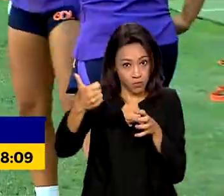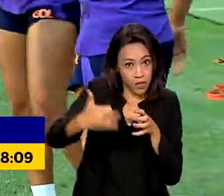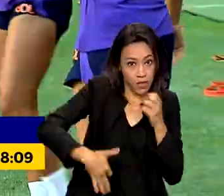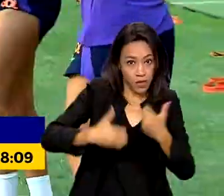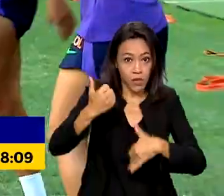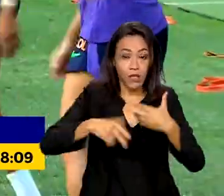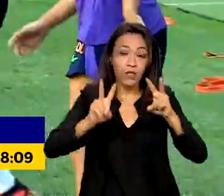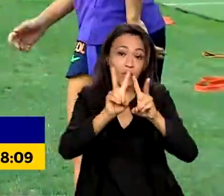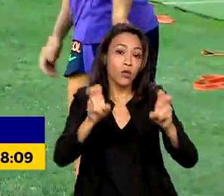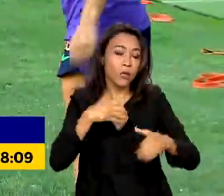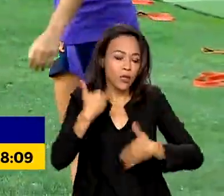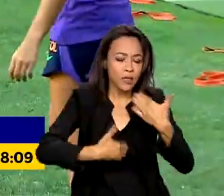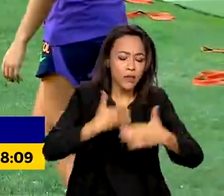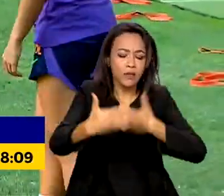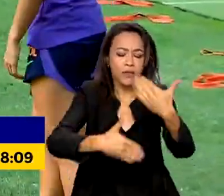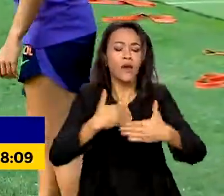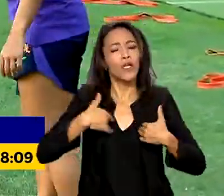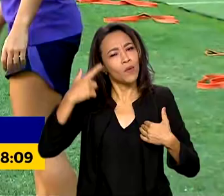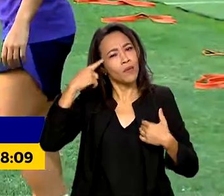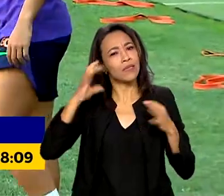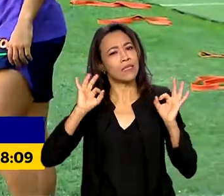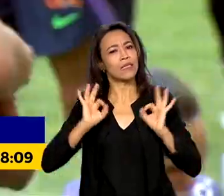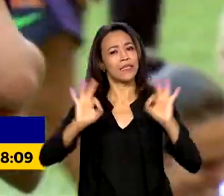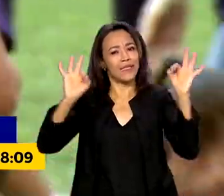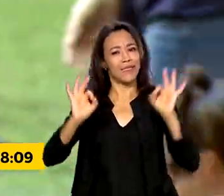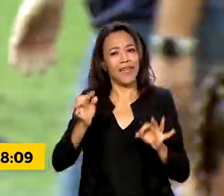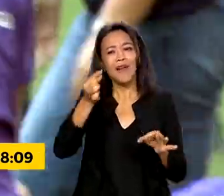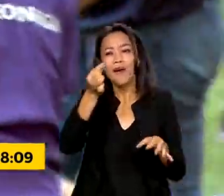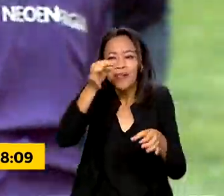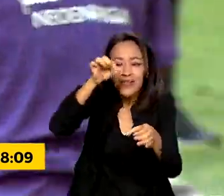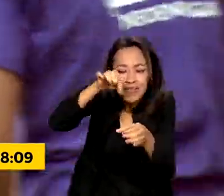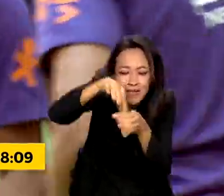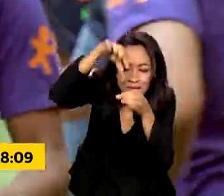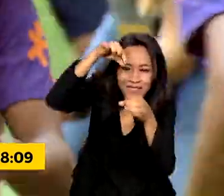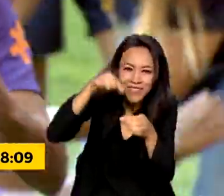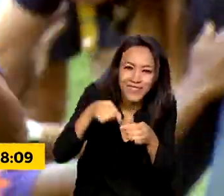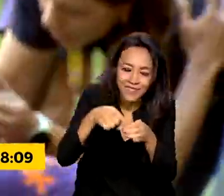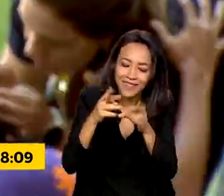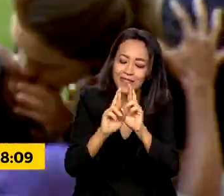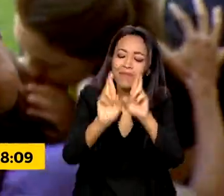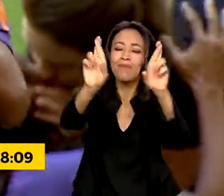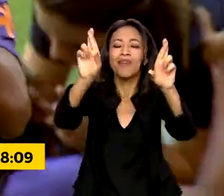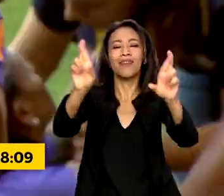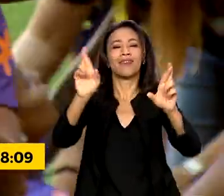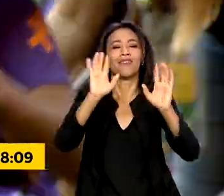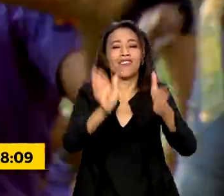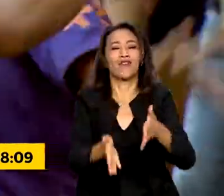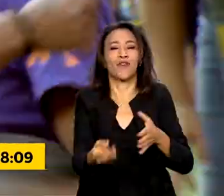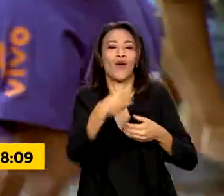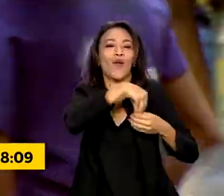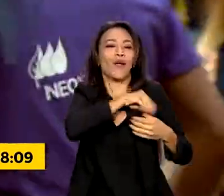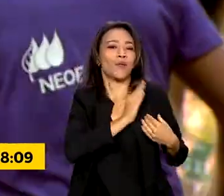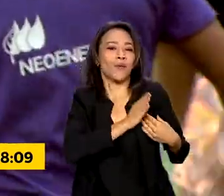desenvolvimento e eu tenho certeza que hoje essa sementinha de esperança foi plantada no coração de tantas meninas que também sonham.